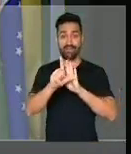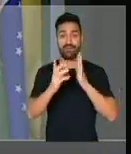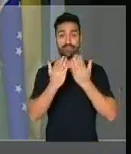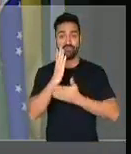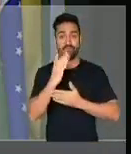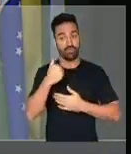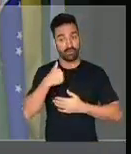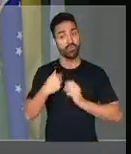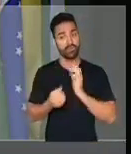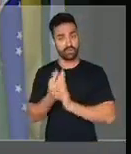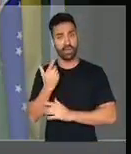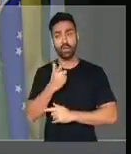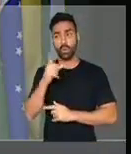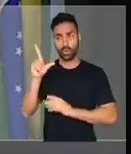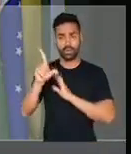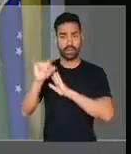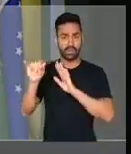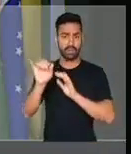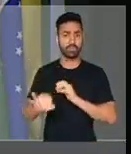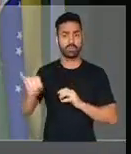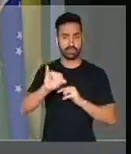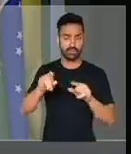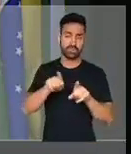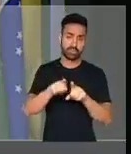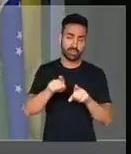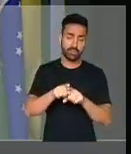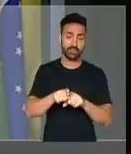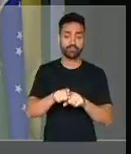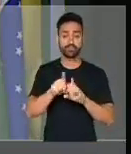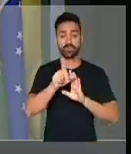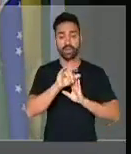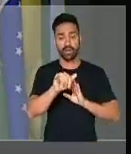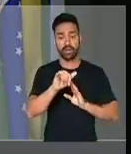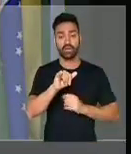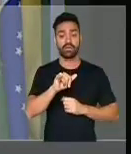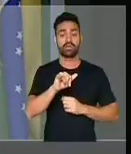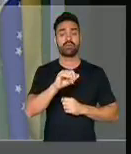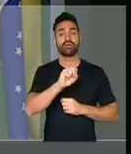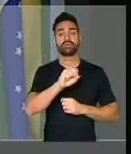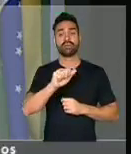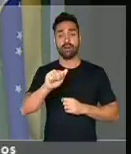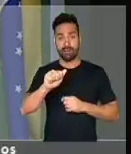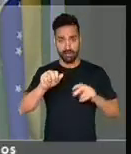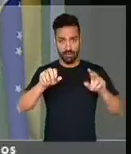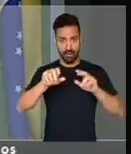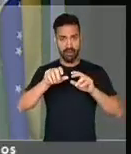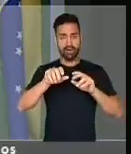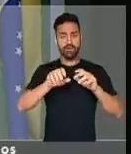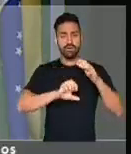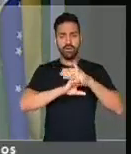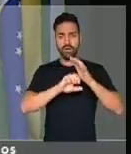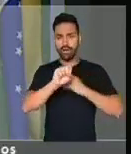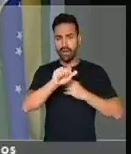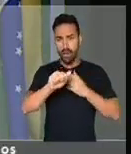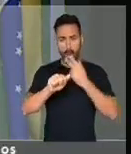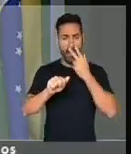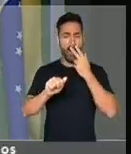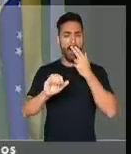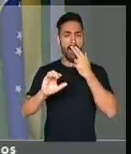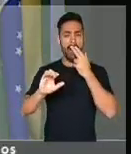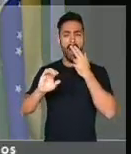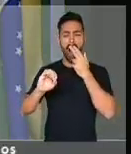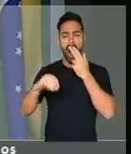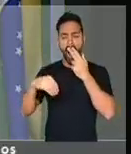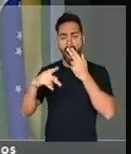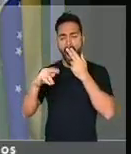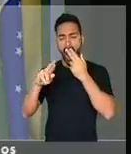lei. Sou autor de outras leis importantes, né? A lei de sociedade anônima, da lei do